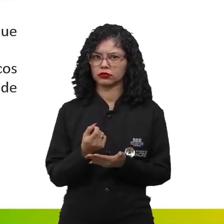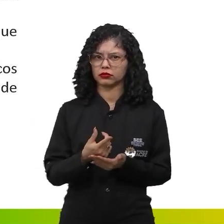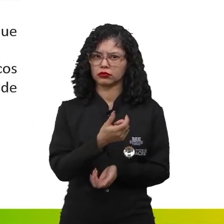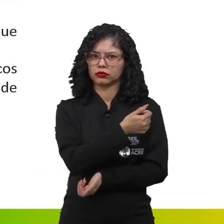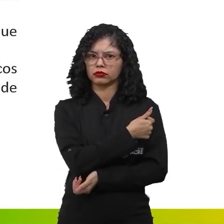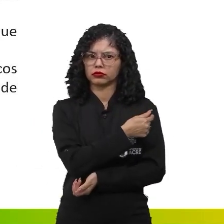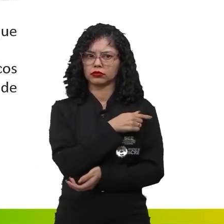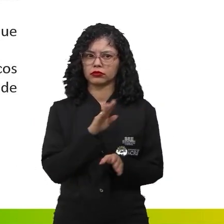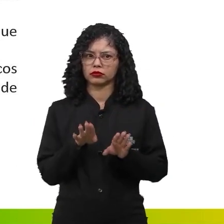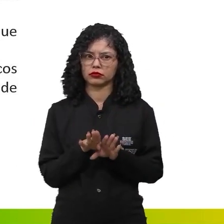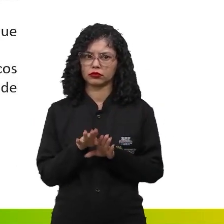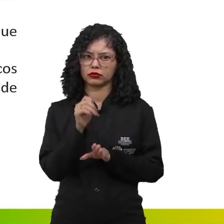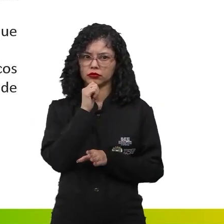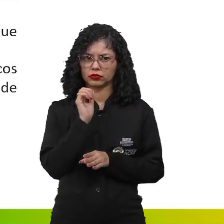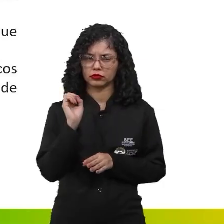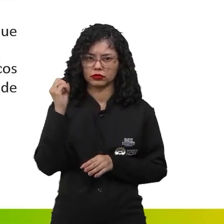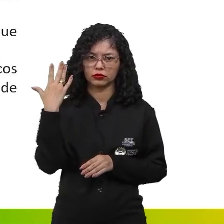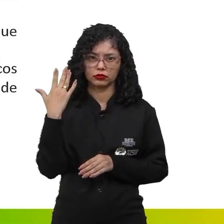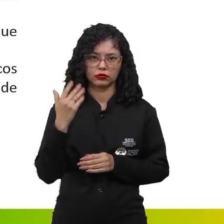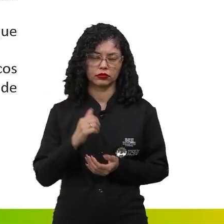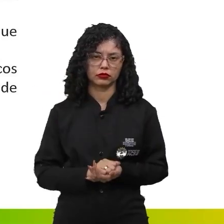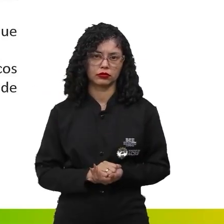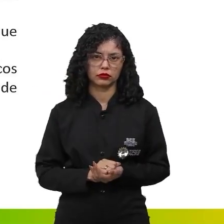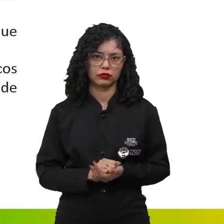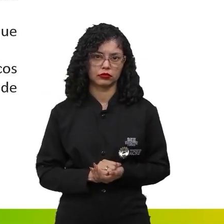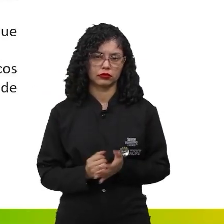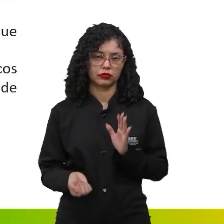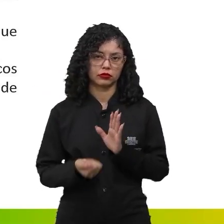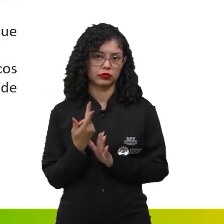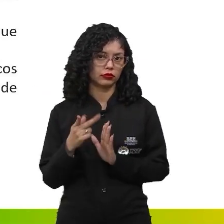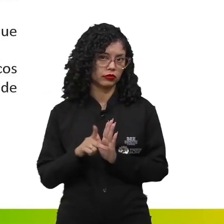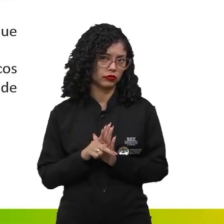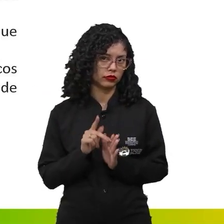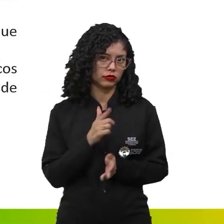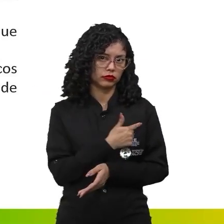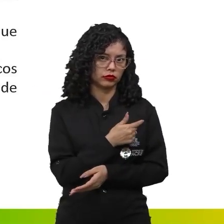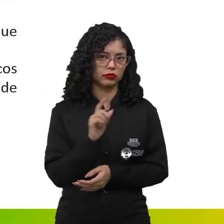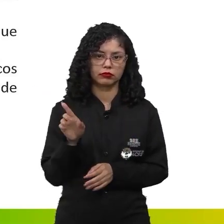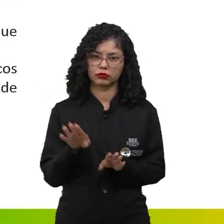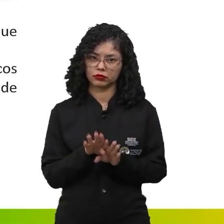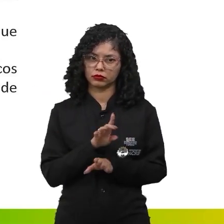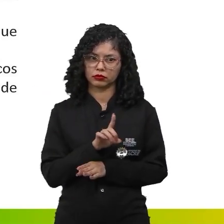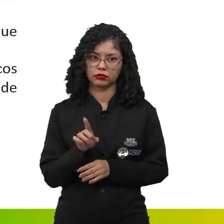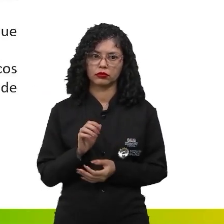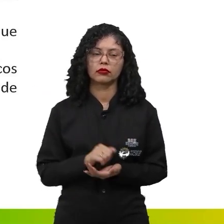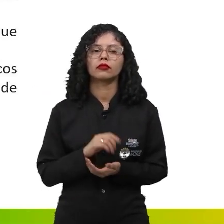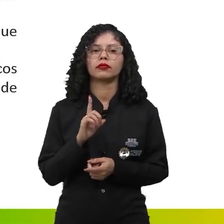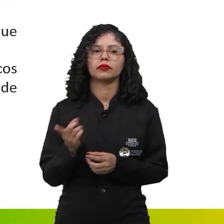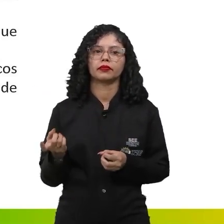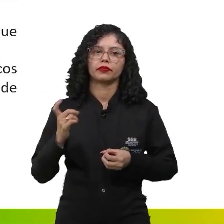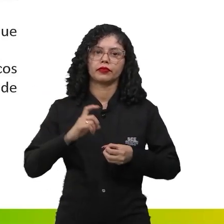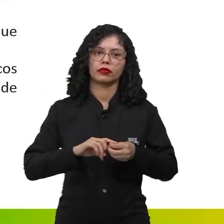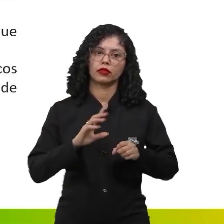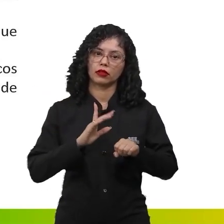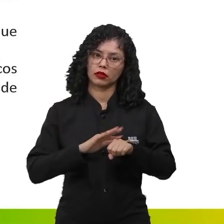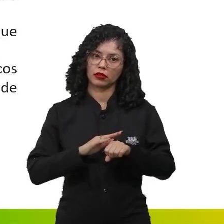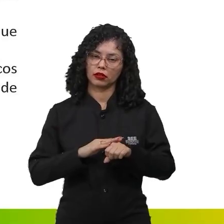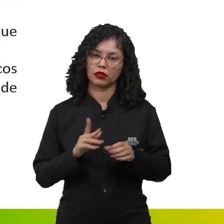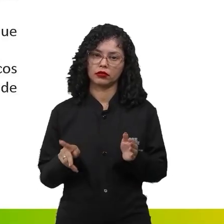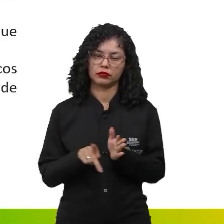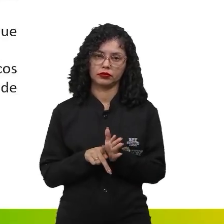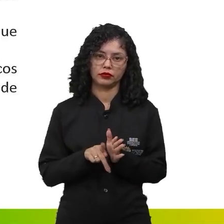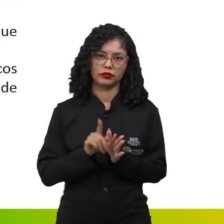suprimentos e dos efeitos adversos provenientes da vacina? Também não. D. O